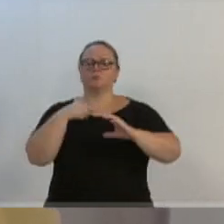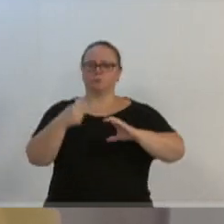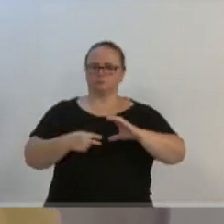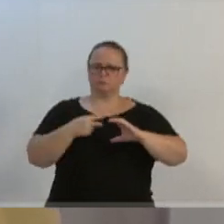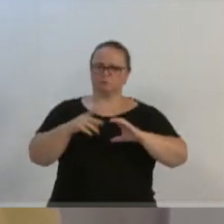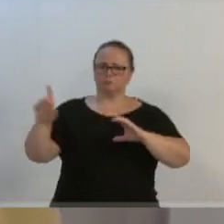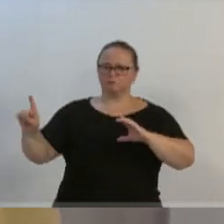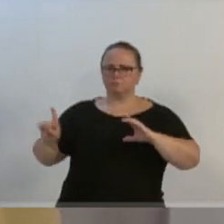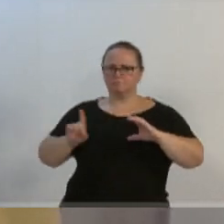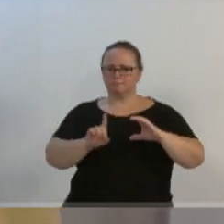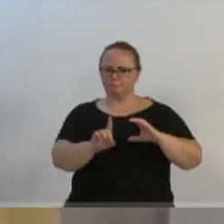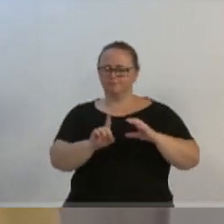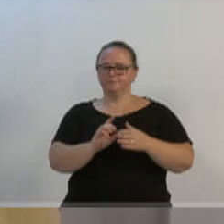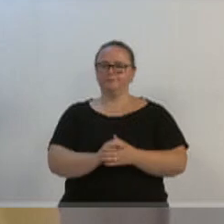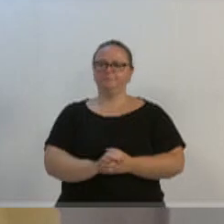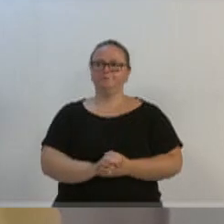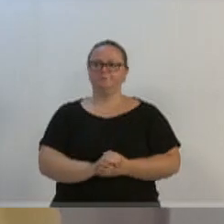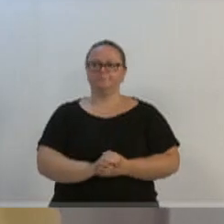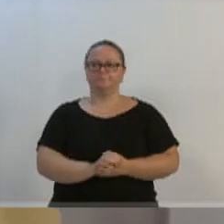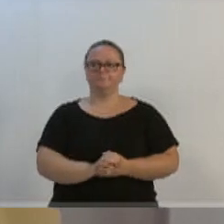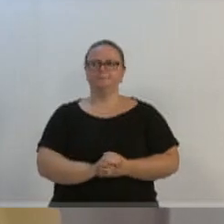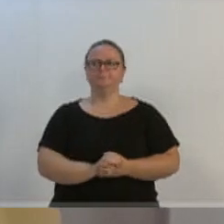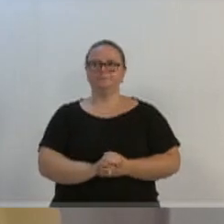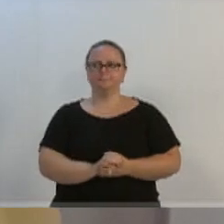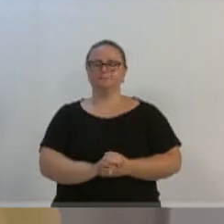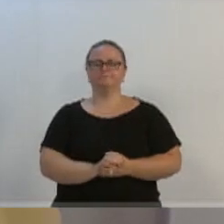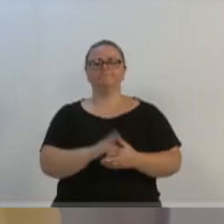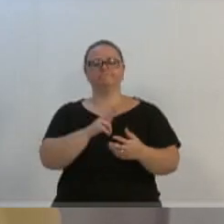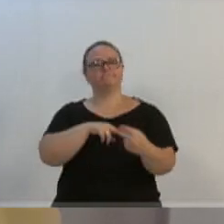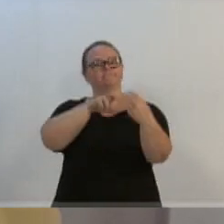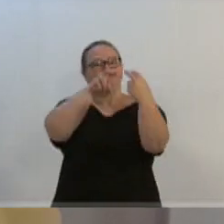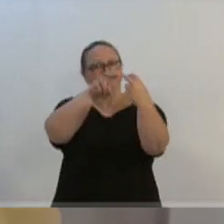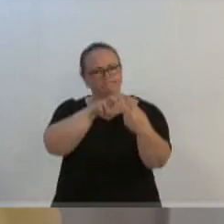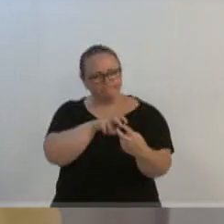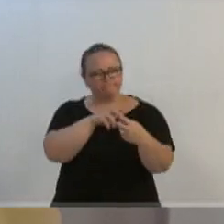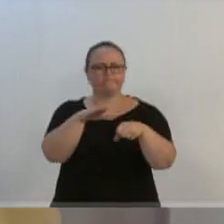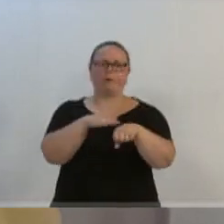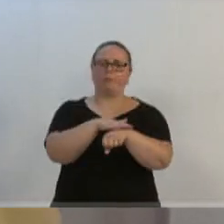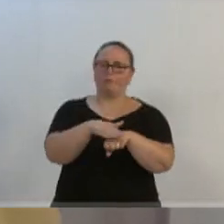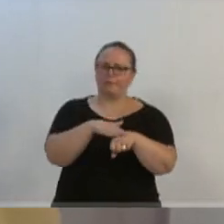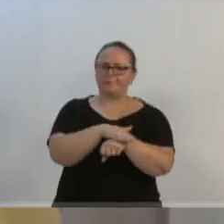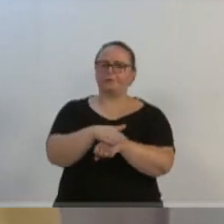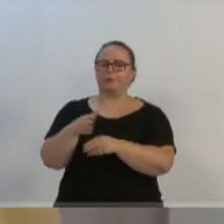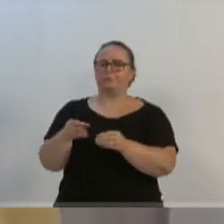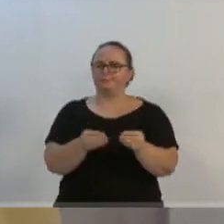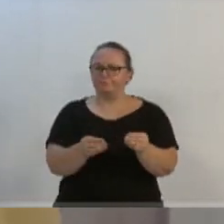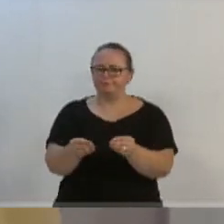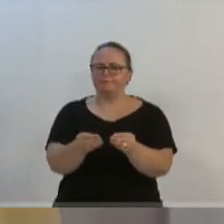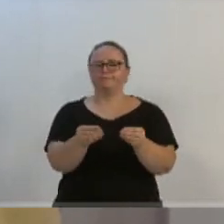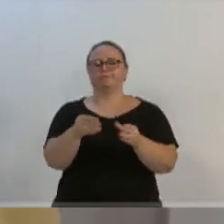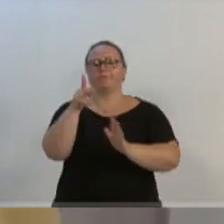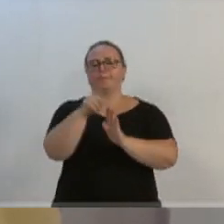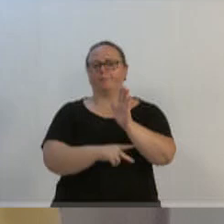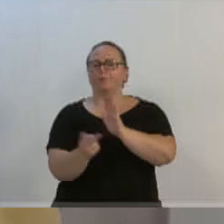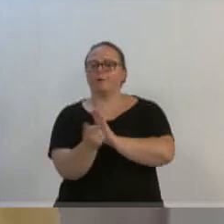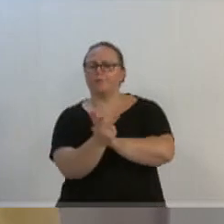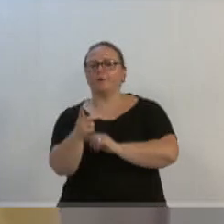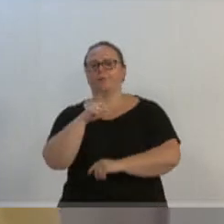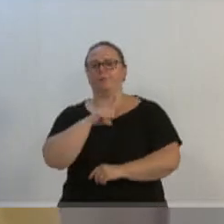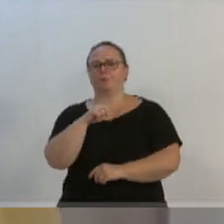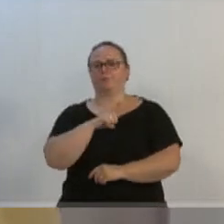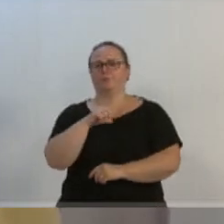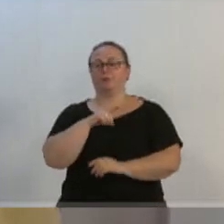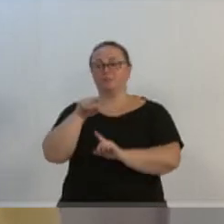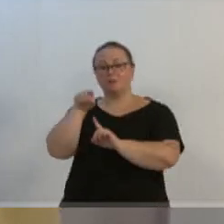e foi sentado com o Éder ali atrás, foi feito o encaminhamento a esses 2 projetos que estão ali, e o